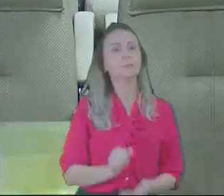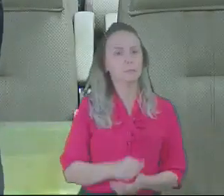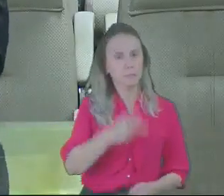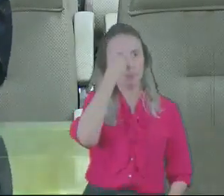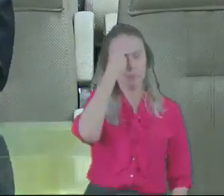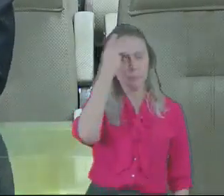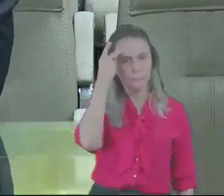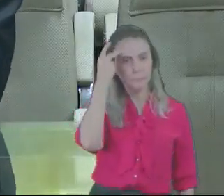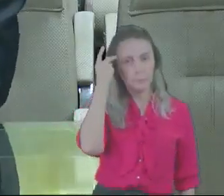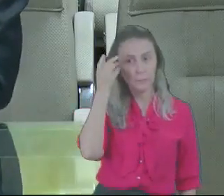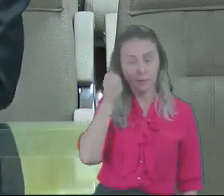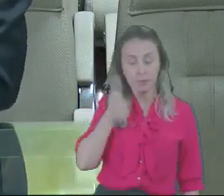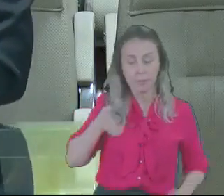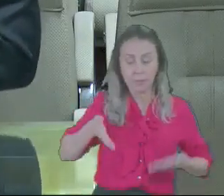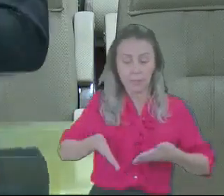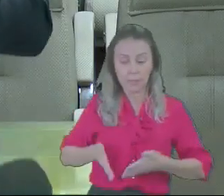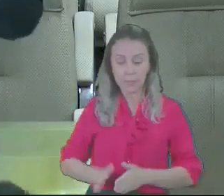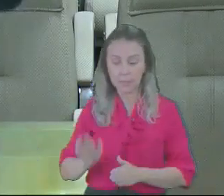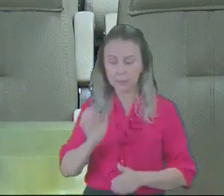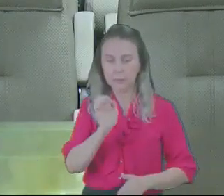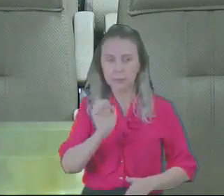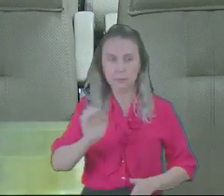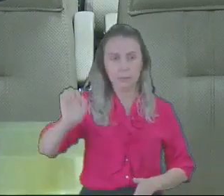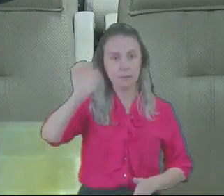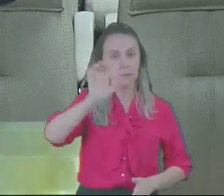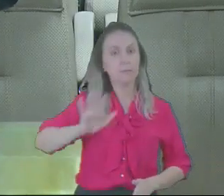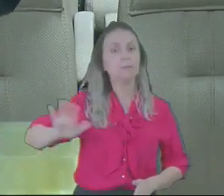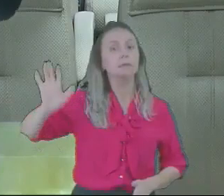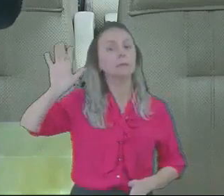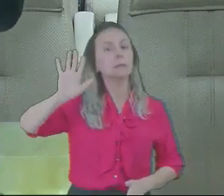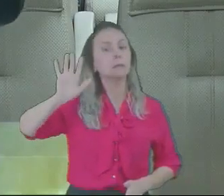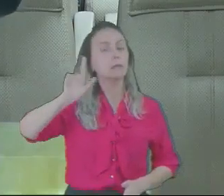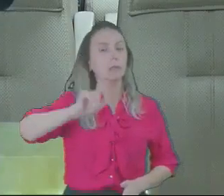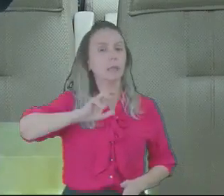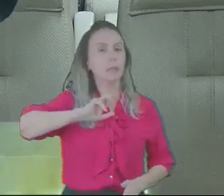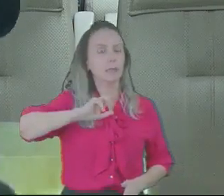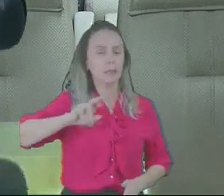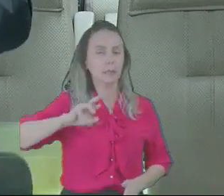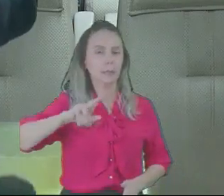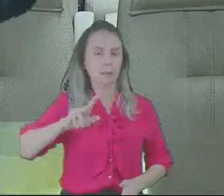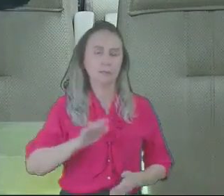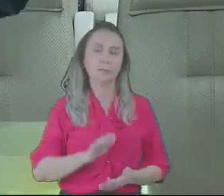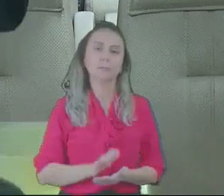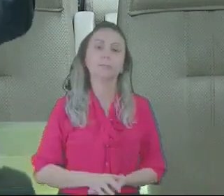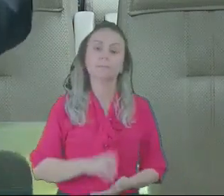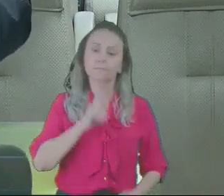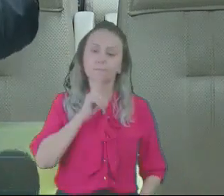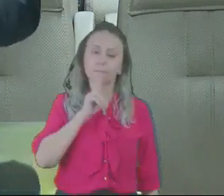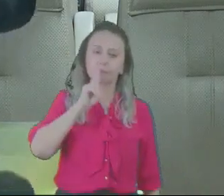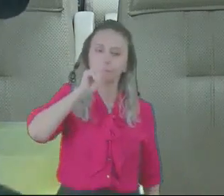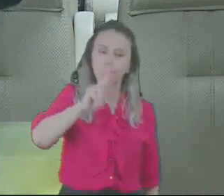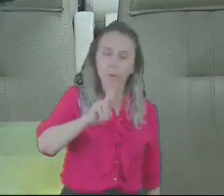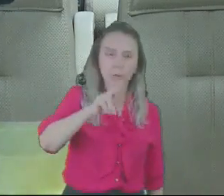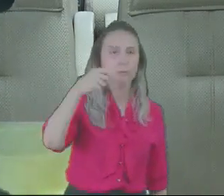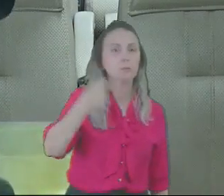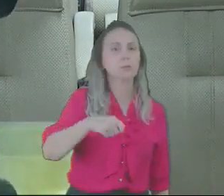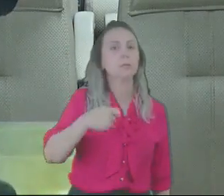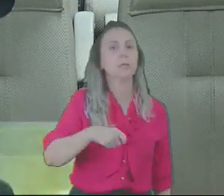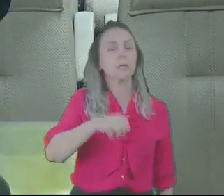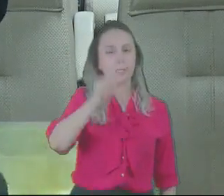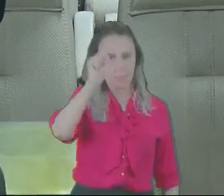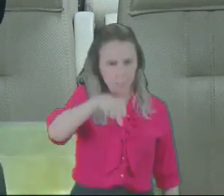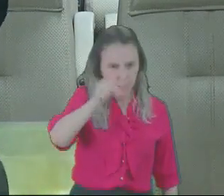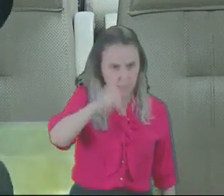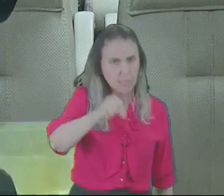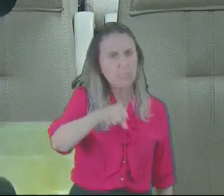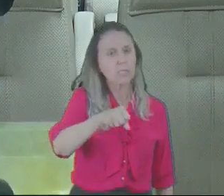nunca fazem isso europeus eu vou e não vou Jesus disse que a vossa resposta tem que ser sim sim e não não o que é CD